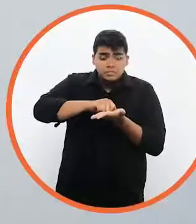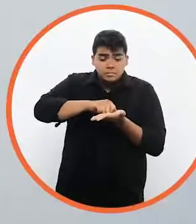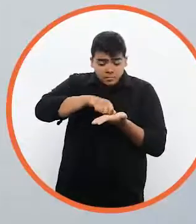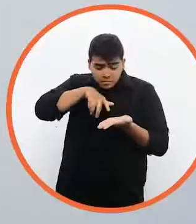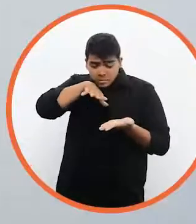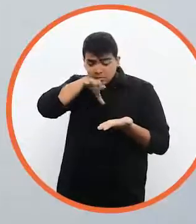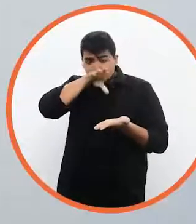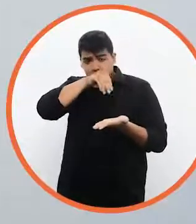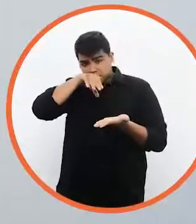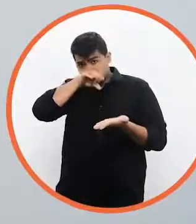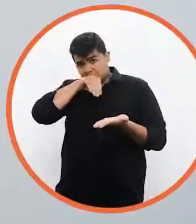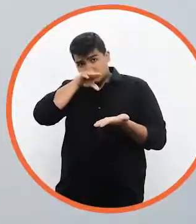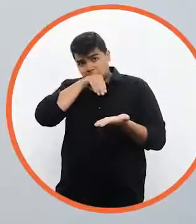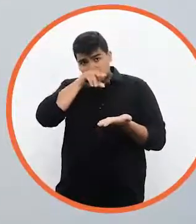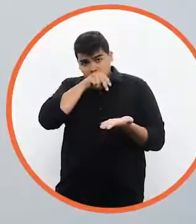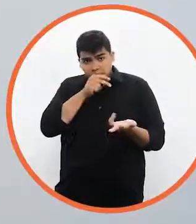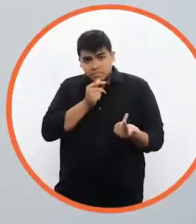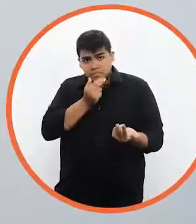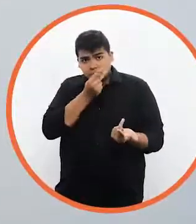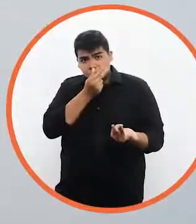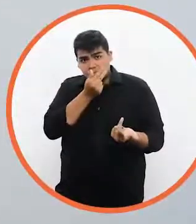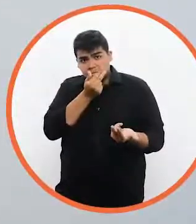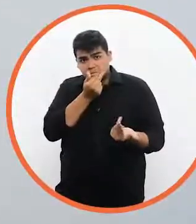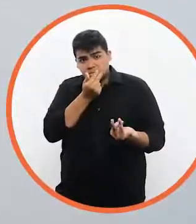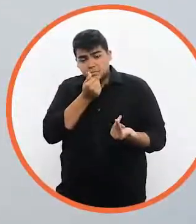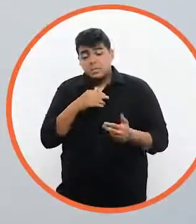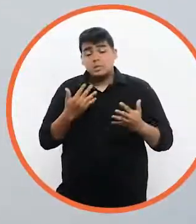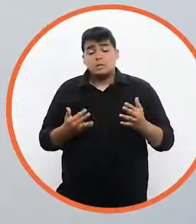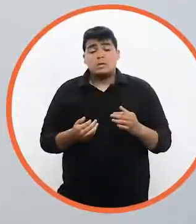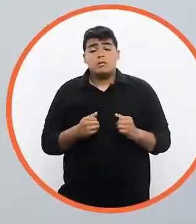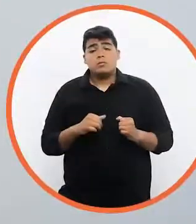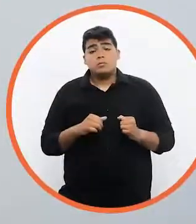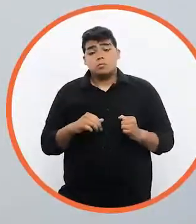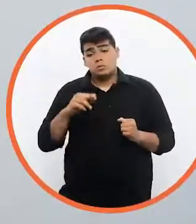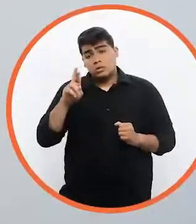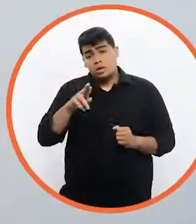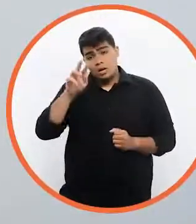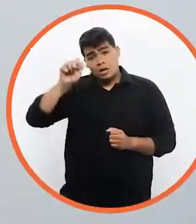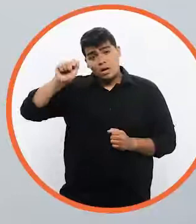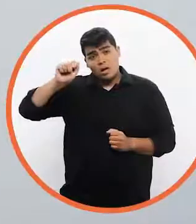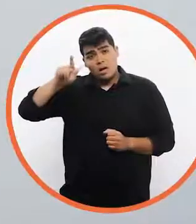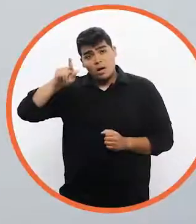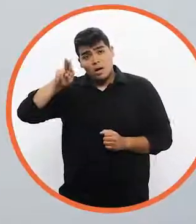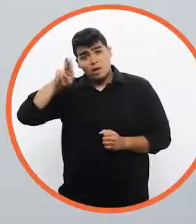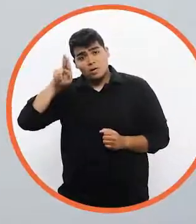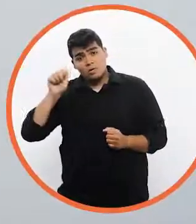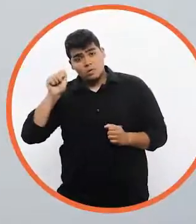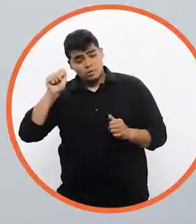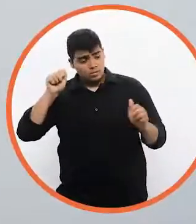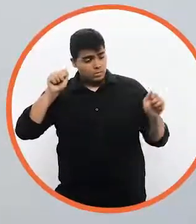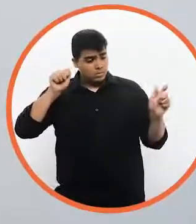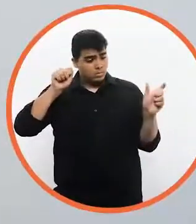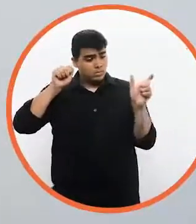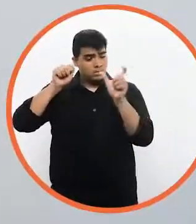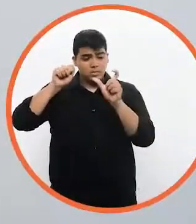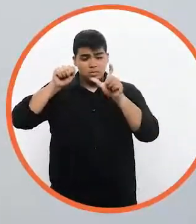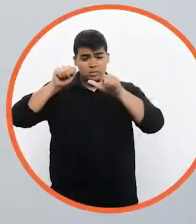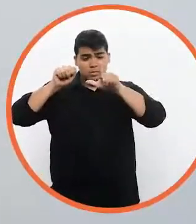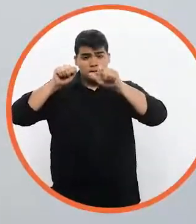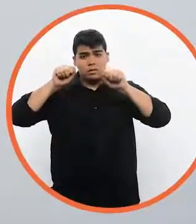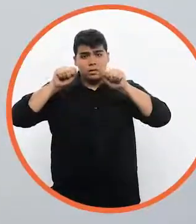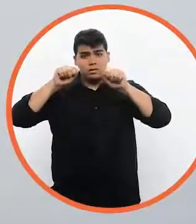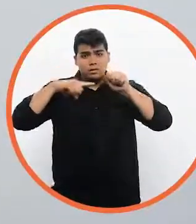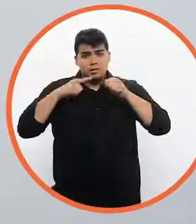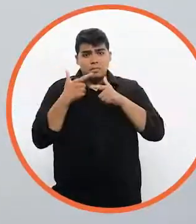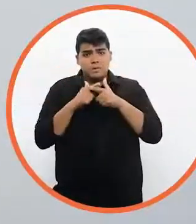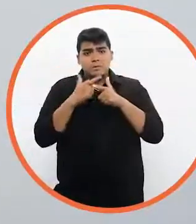se pronuncia. E ao pronunciar a palavra água com o artigo feminino lá, né, se